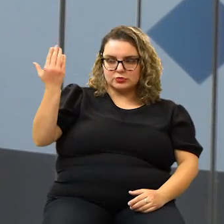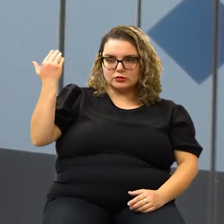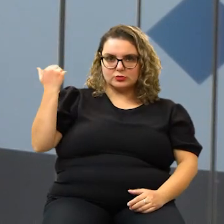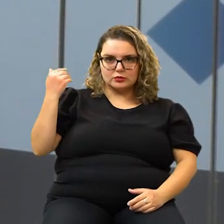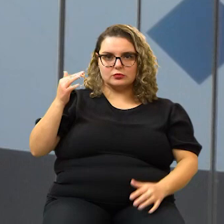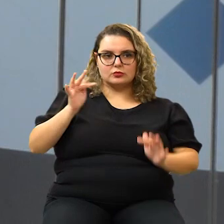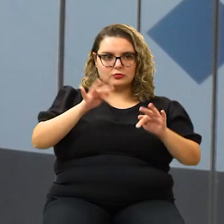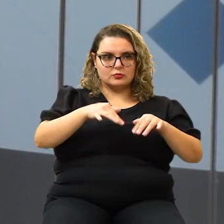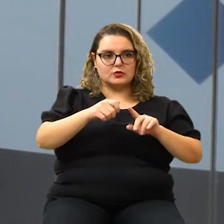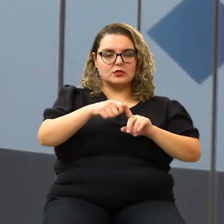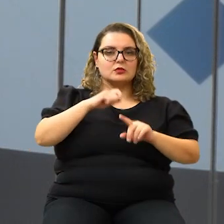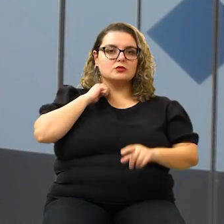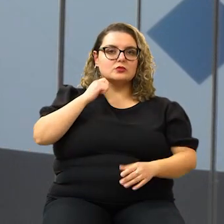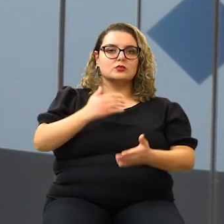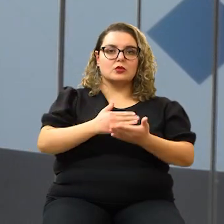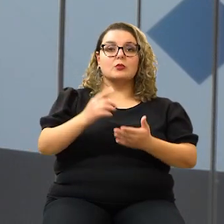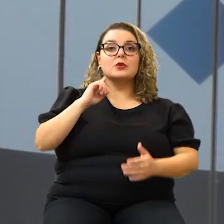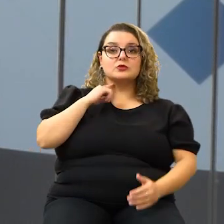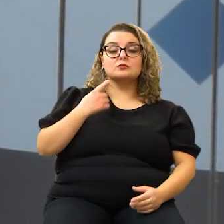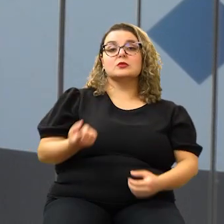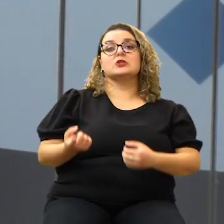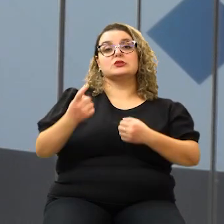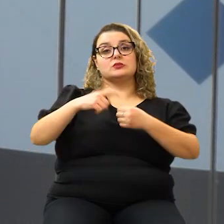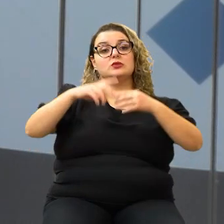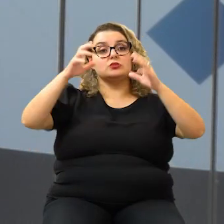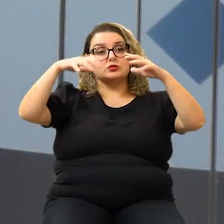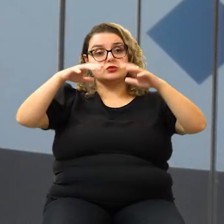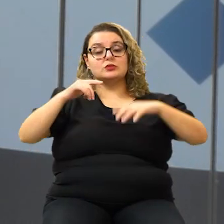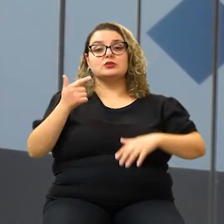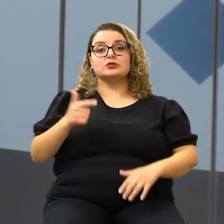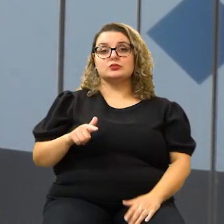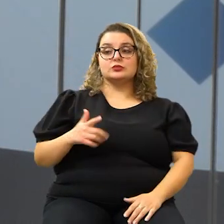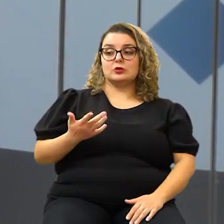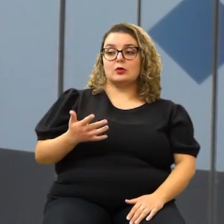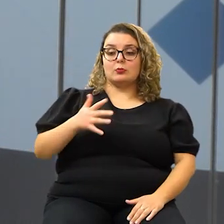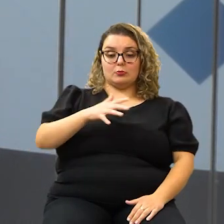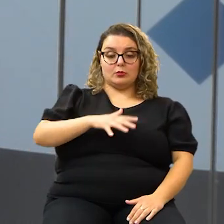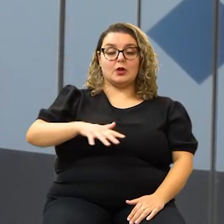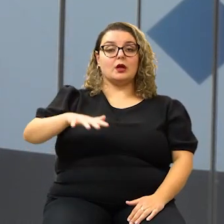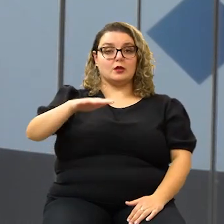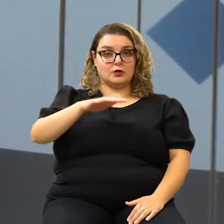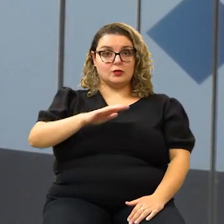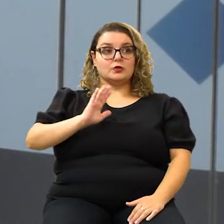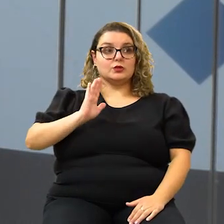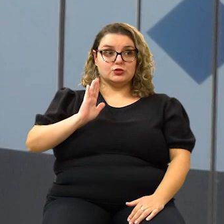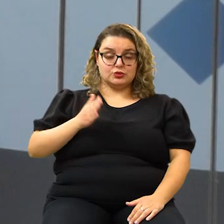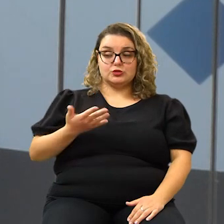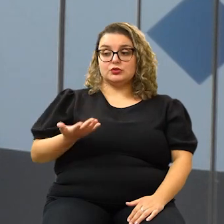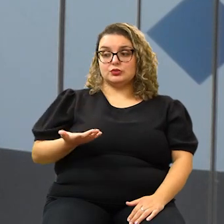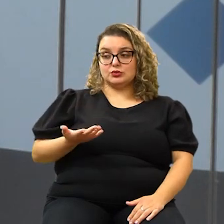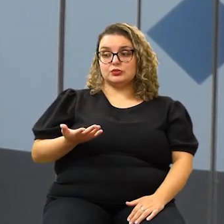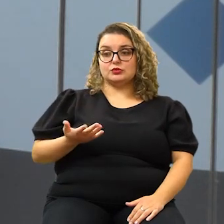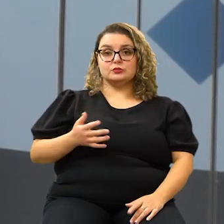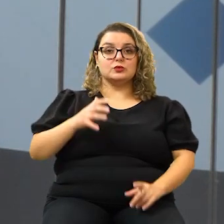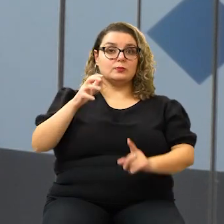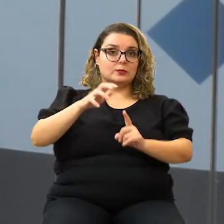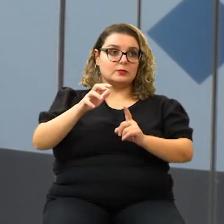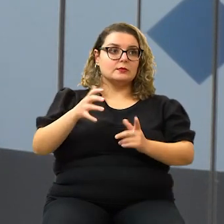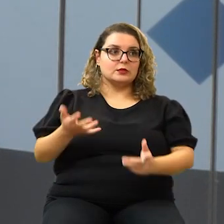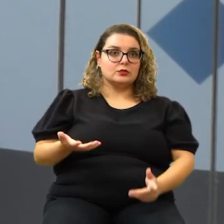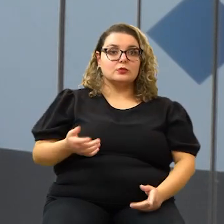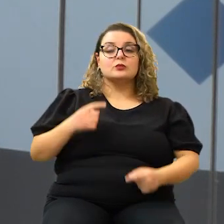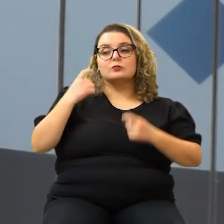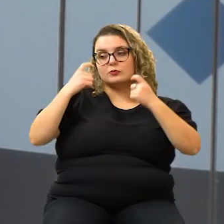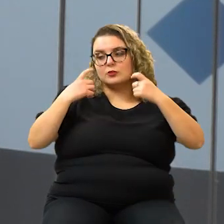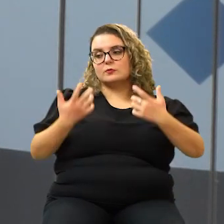no final de abril, comecinho de maio, mas volta a chover novamente. Para uma região que já vem extremamente afetada,